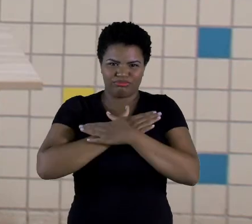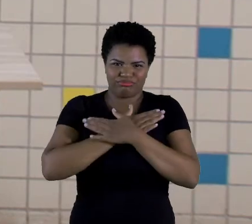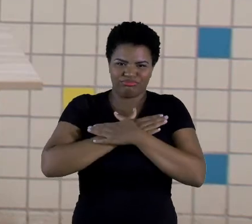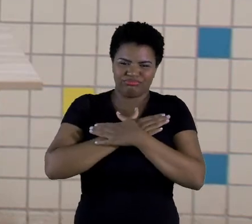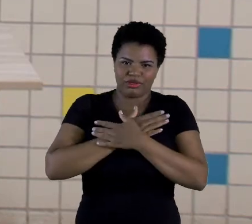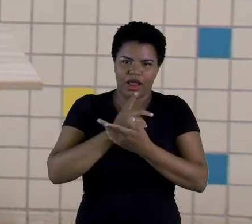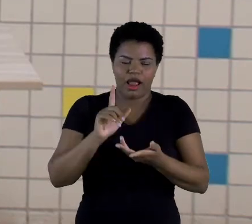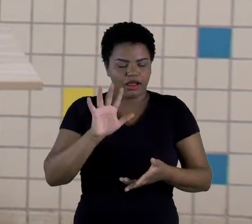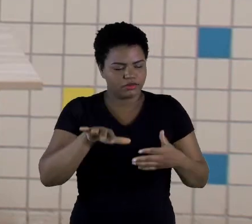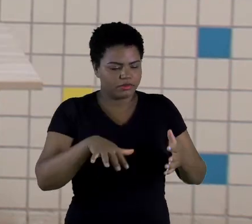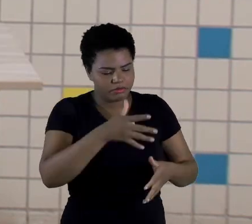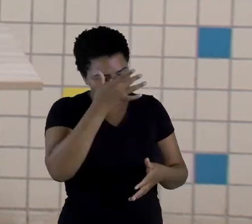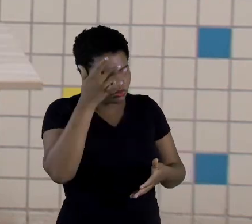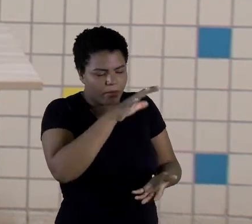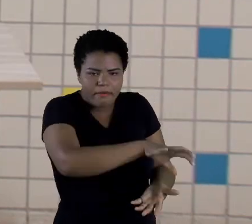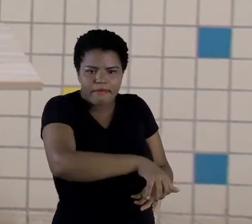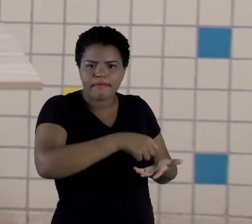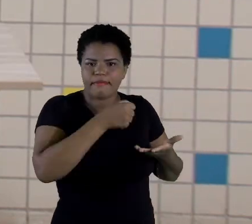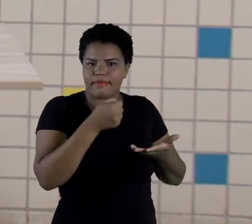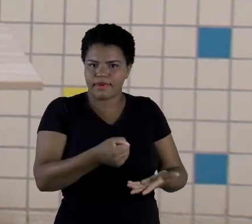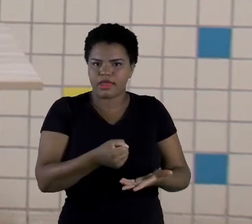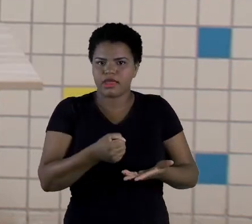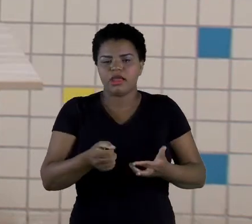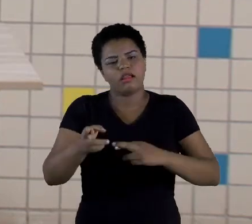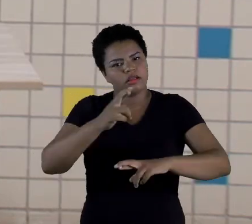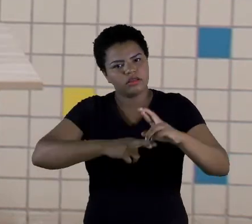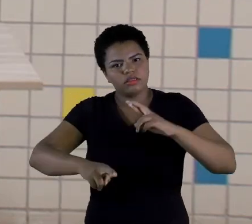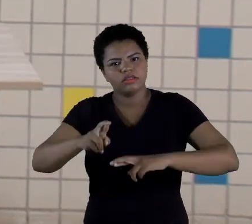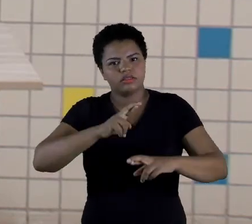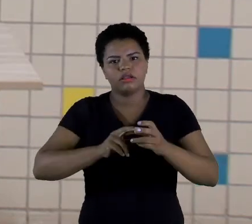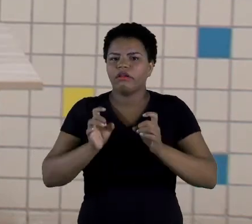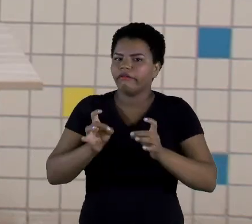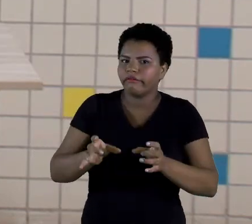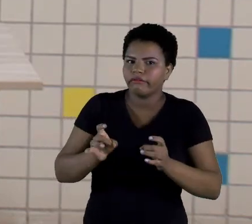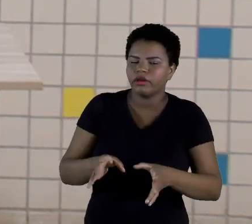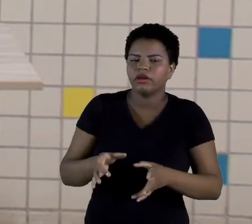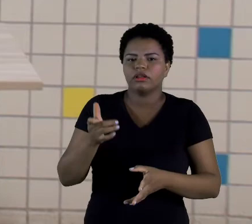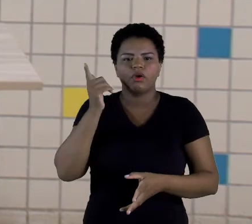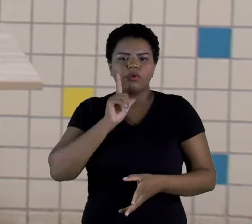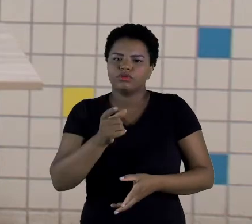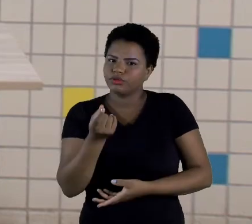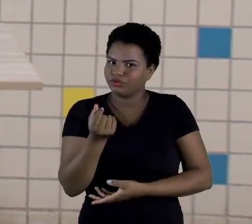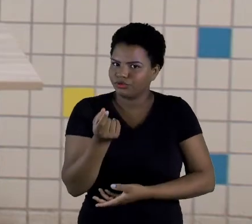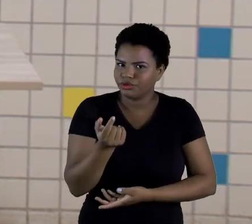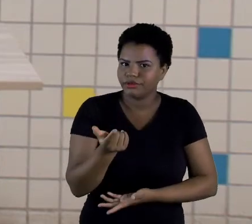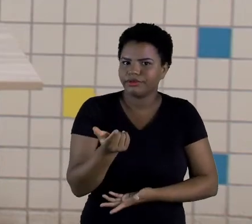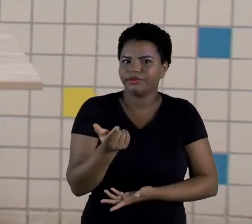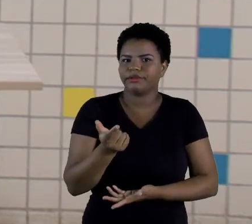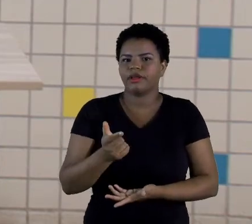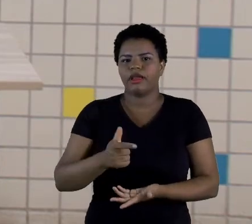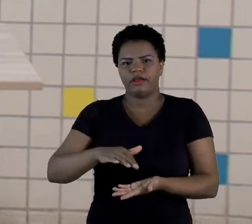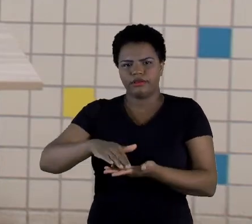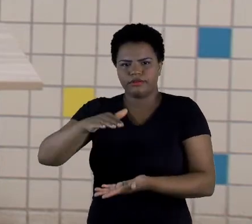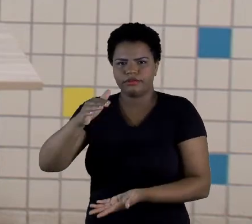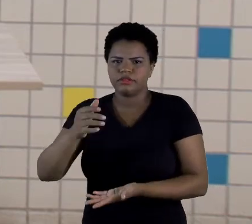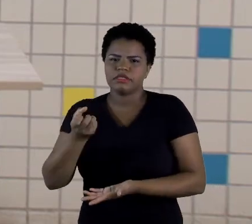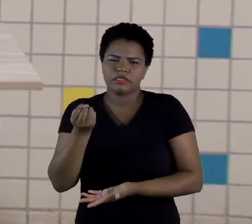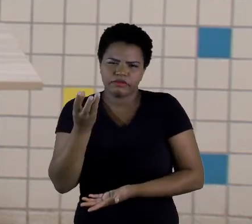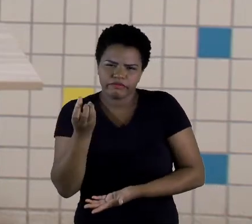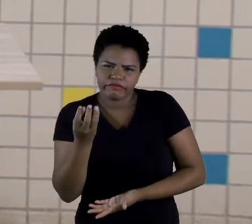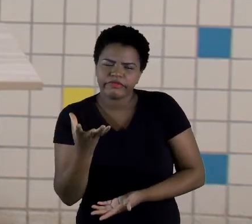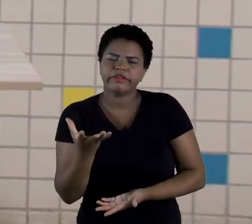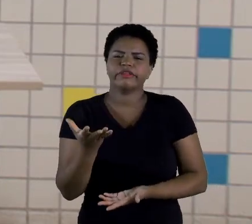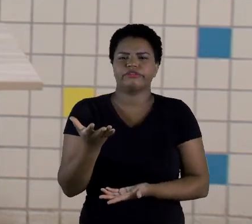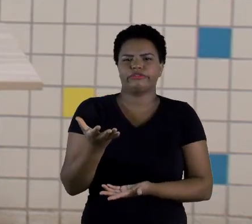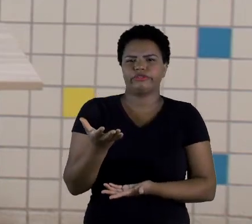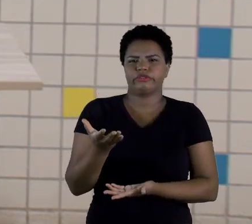mesmas reciclam e vira o quê? Dinheiro. Não é mesmo? A latinha aí de cerveja, o PET, não é mesmo? A